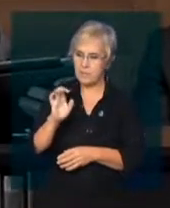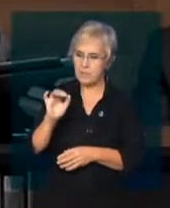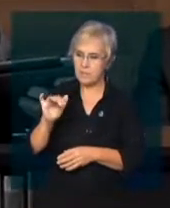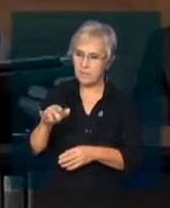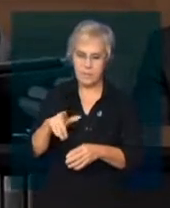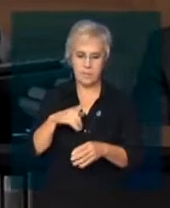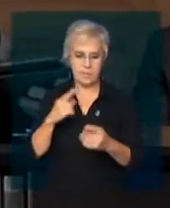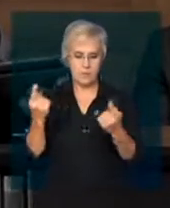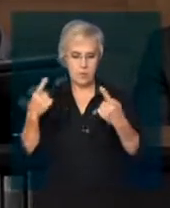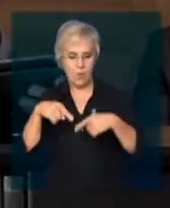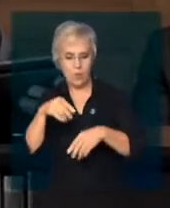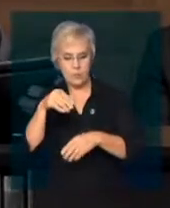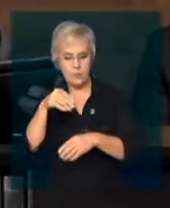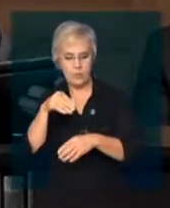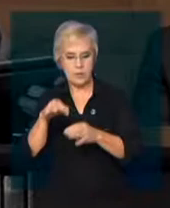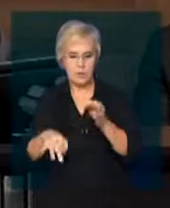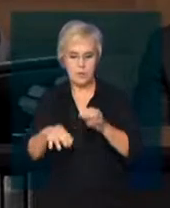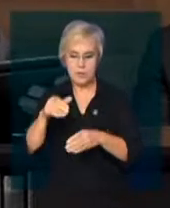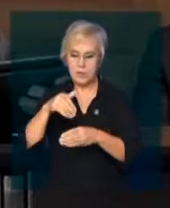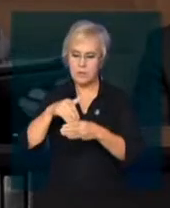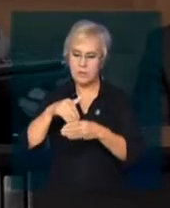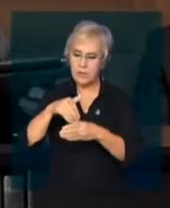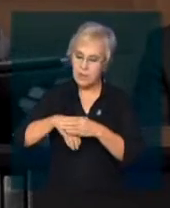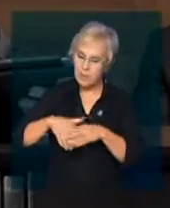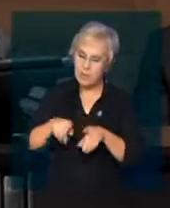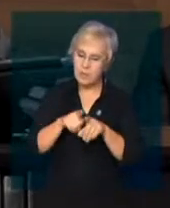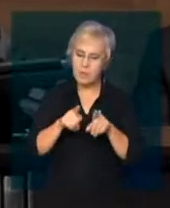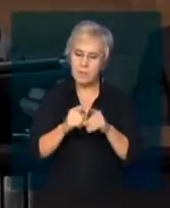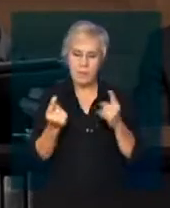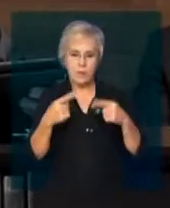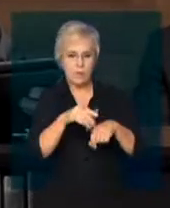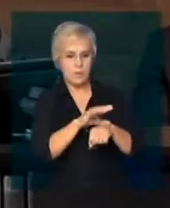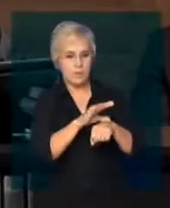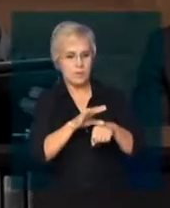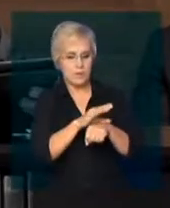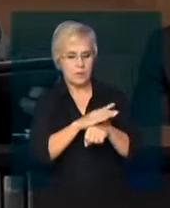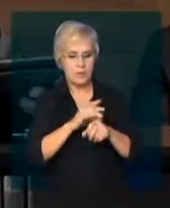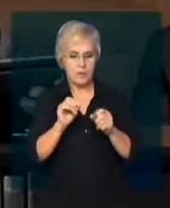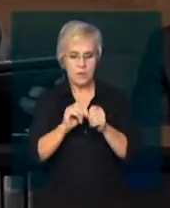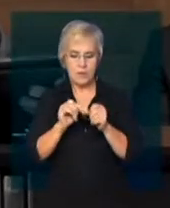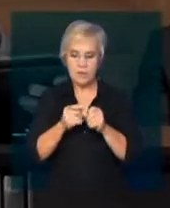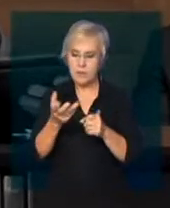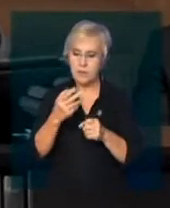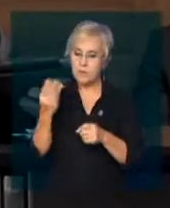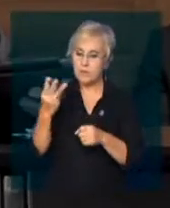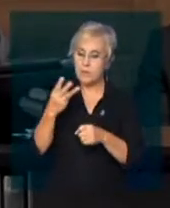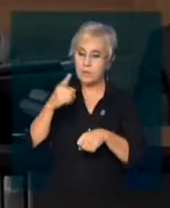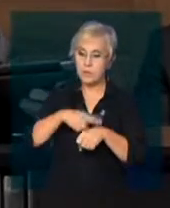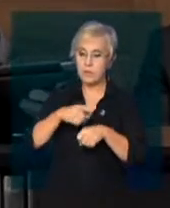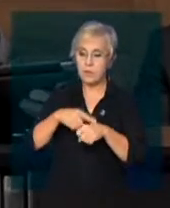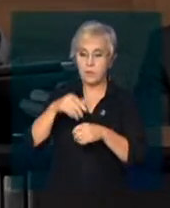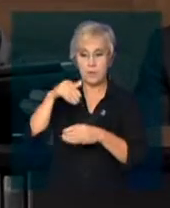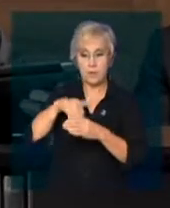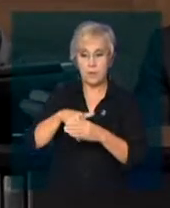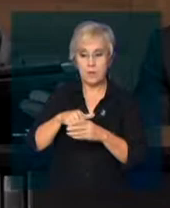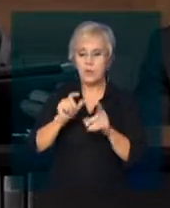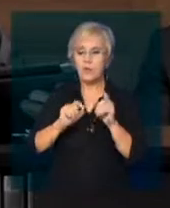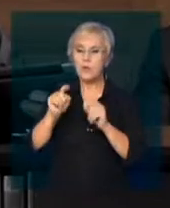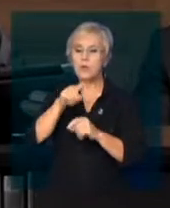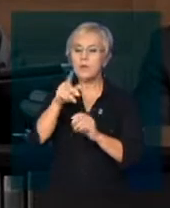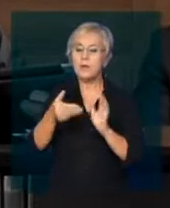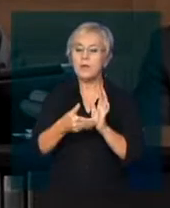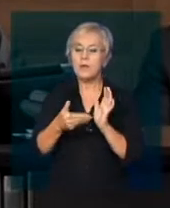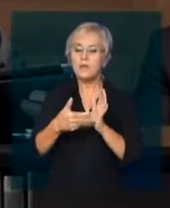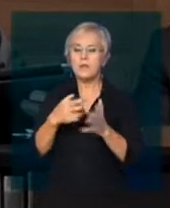legislação eleitoral e até a Constituição Federal, proporcionando um terceiro turno para as eleições. Qual o sentimento da Câmara